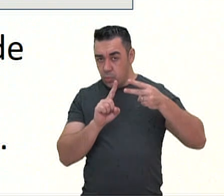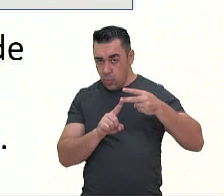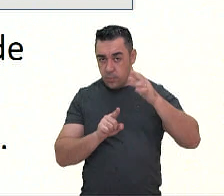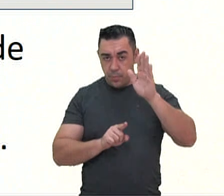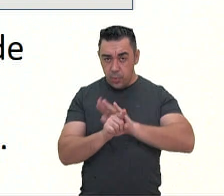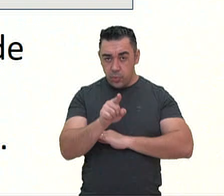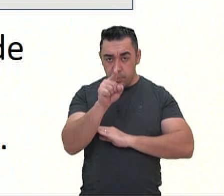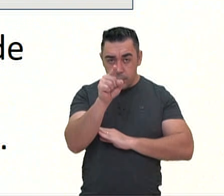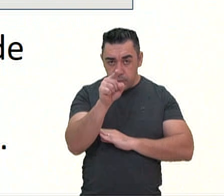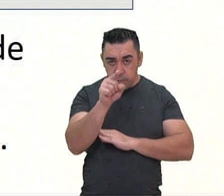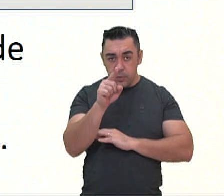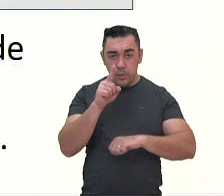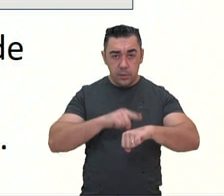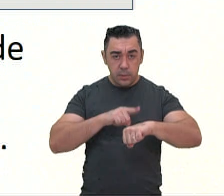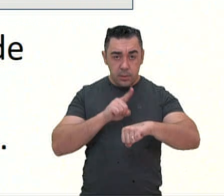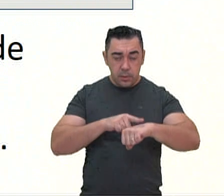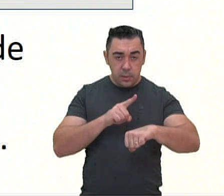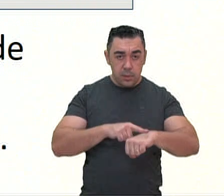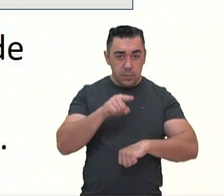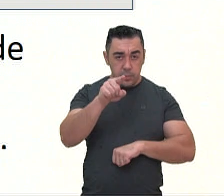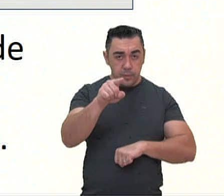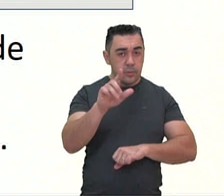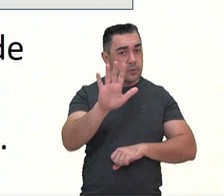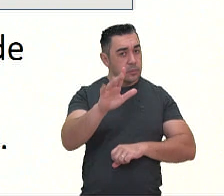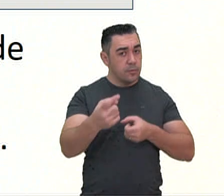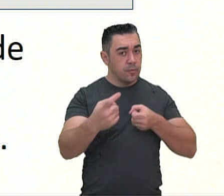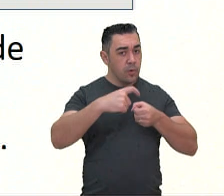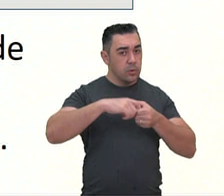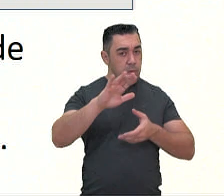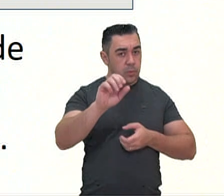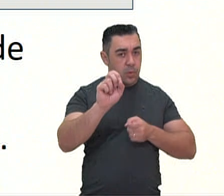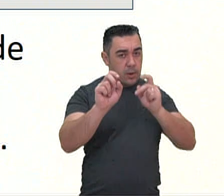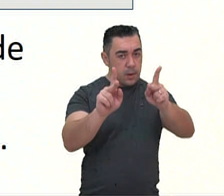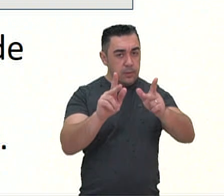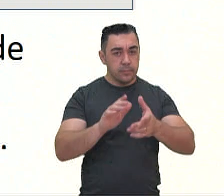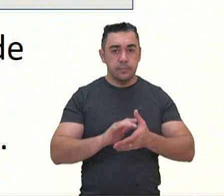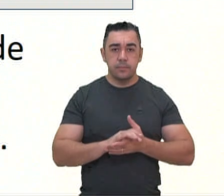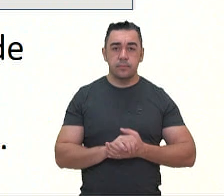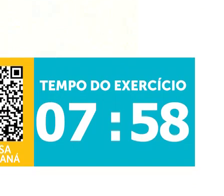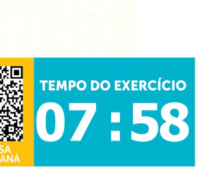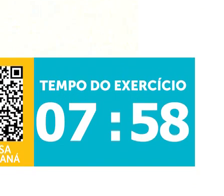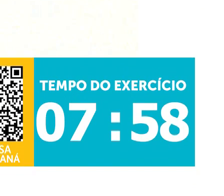você. Deixamos um tempo e já retornamos, ok?